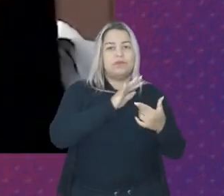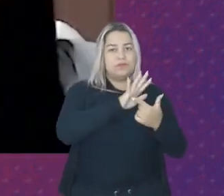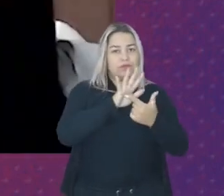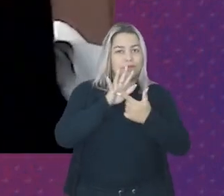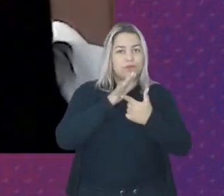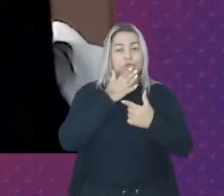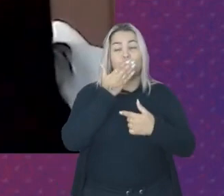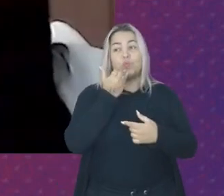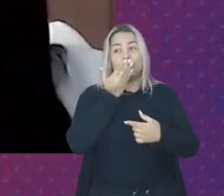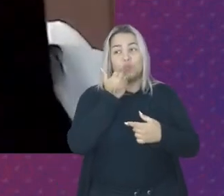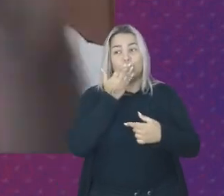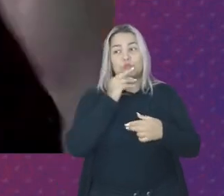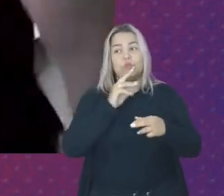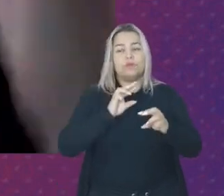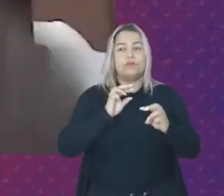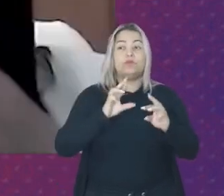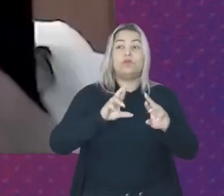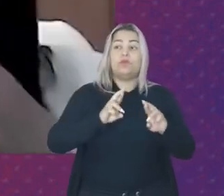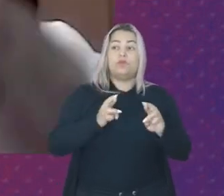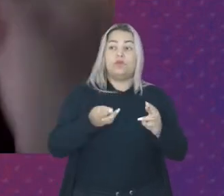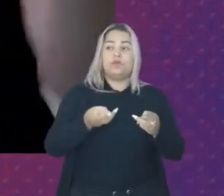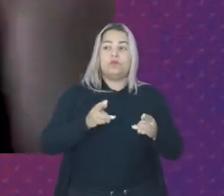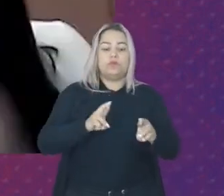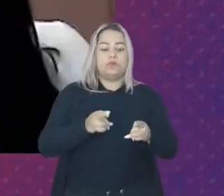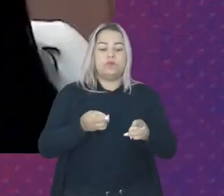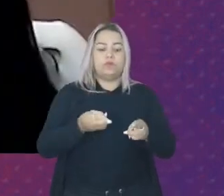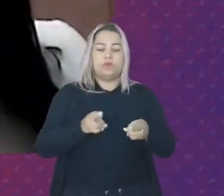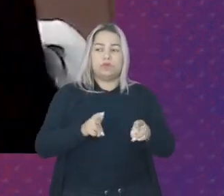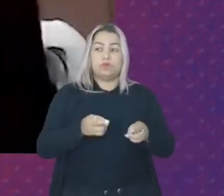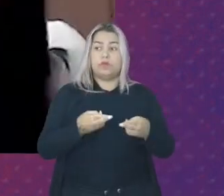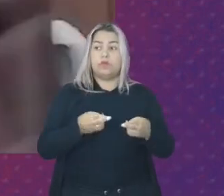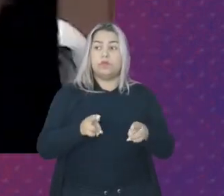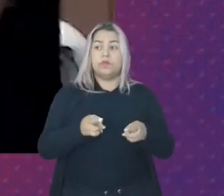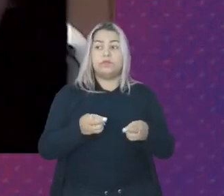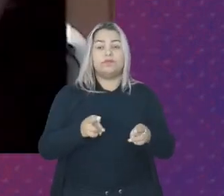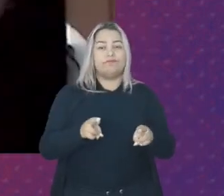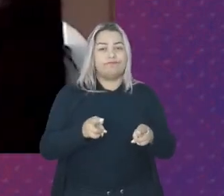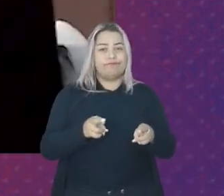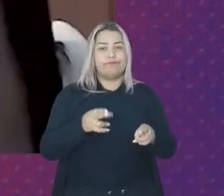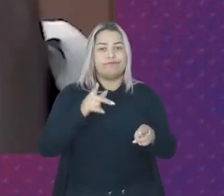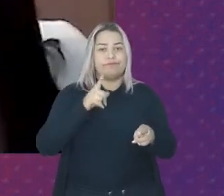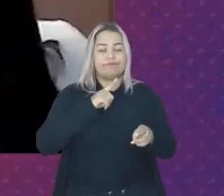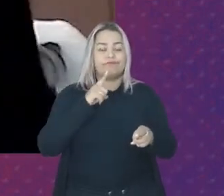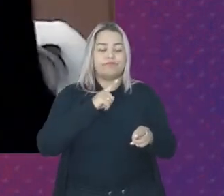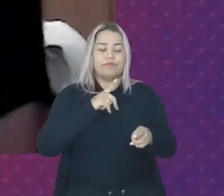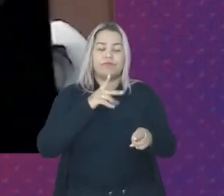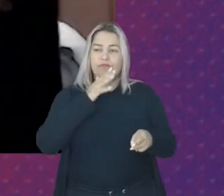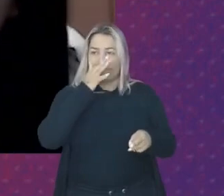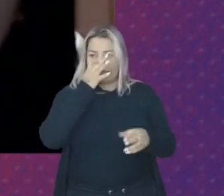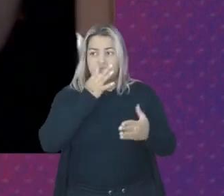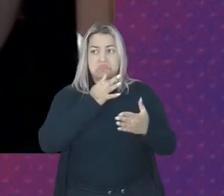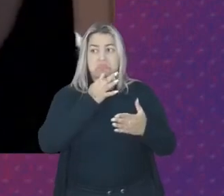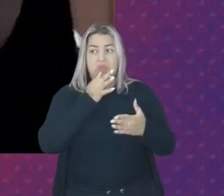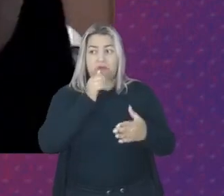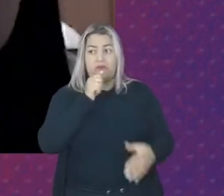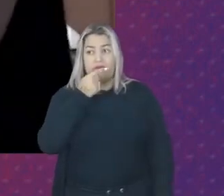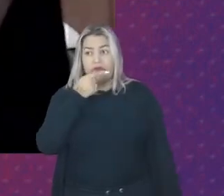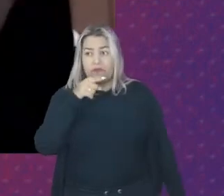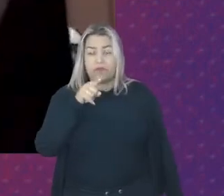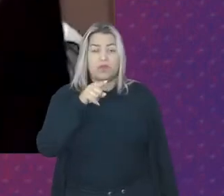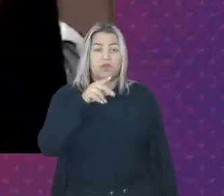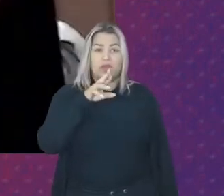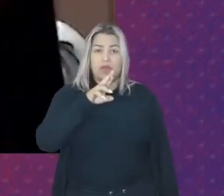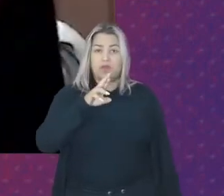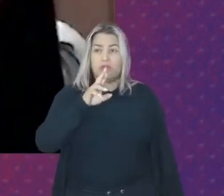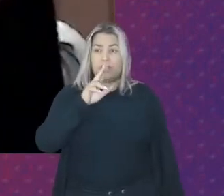você está comendo aquele churrasco, e a partir daí você ganha fãs e haters também. Quem gosta de churrasco vai